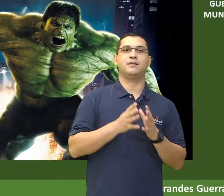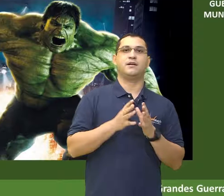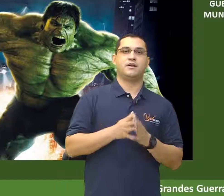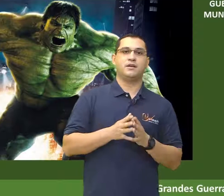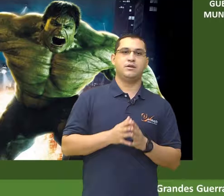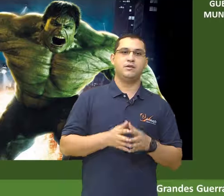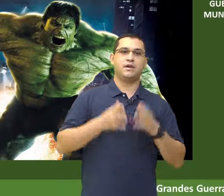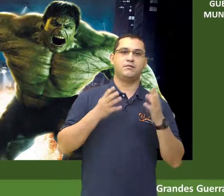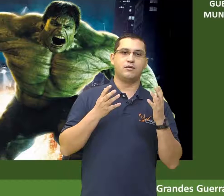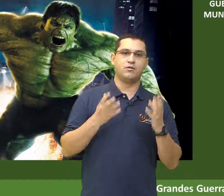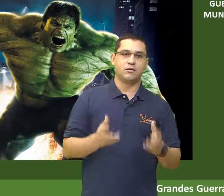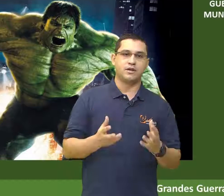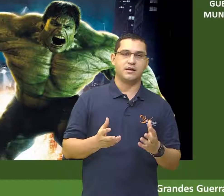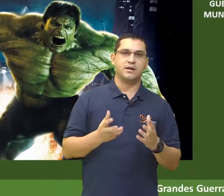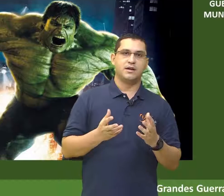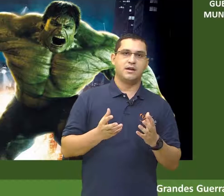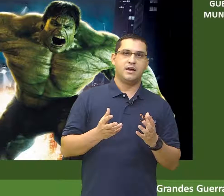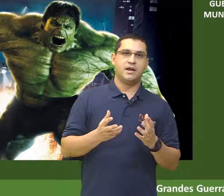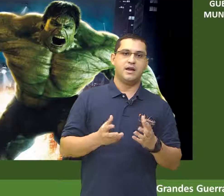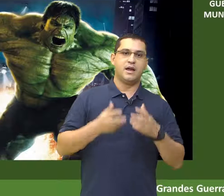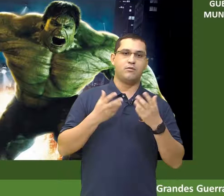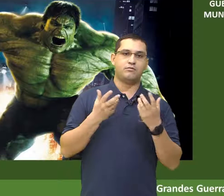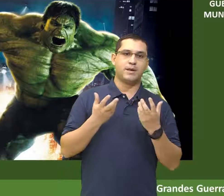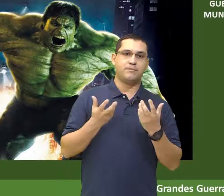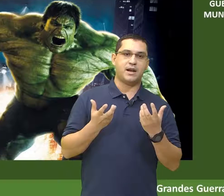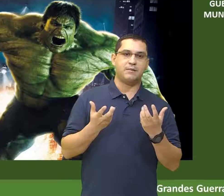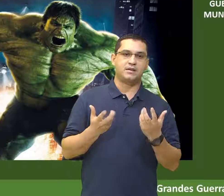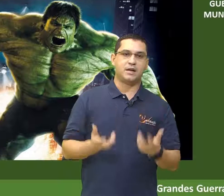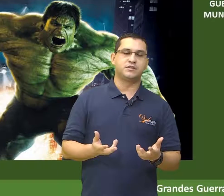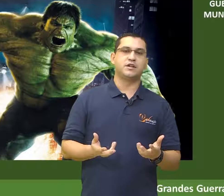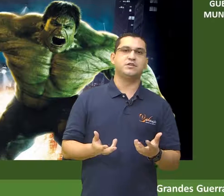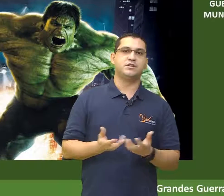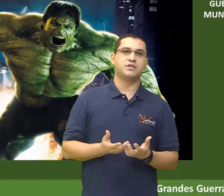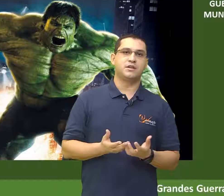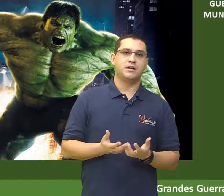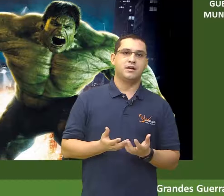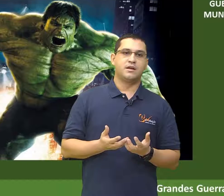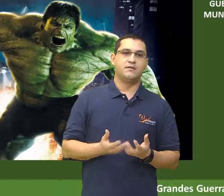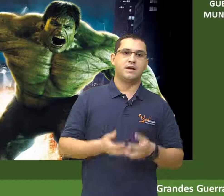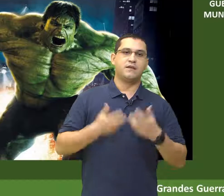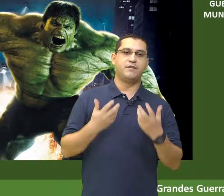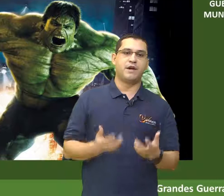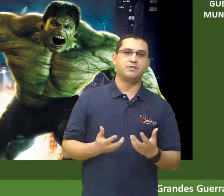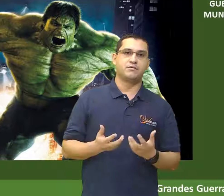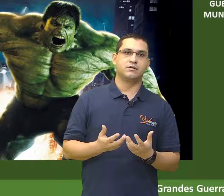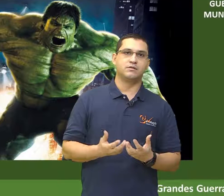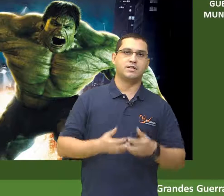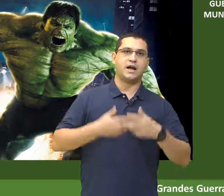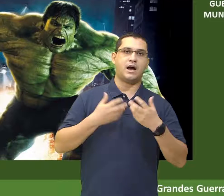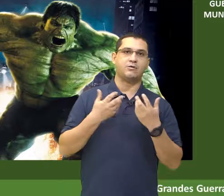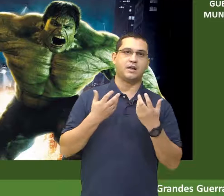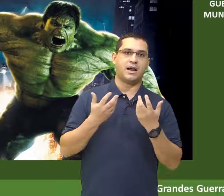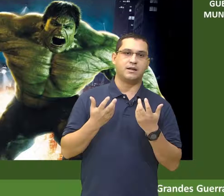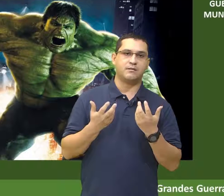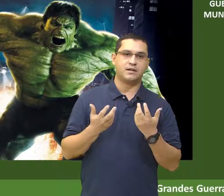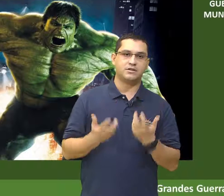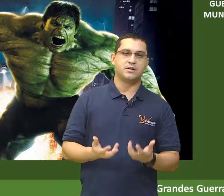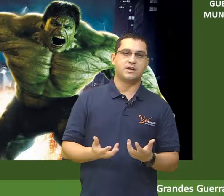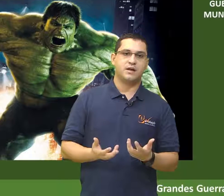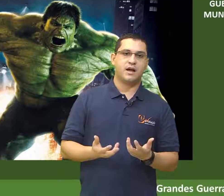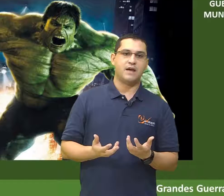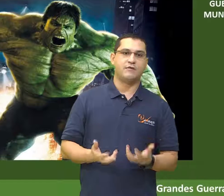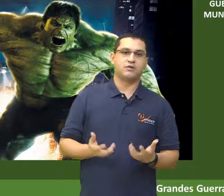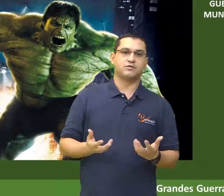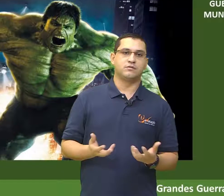americana. E o Incrível Hulk, ele é um temperamental cientista que fica verde quando está